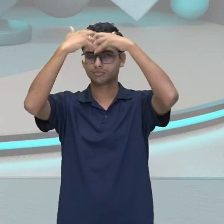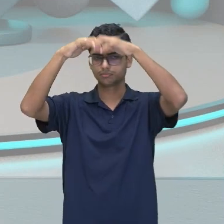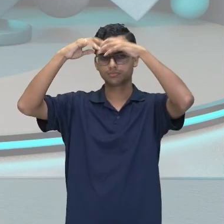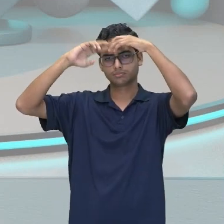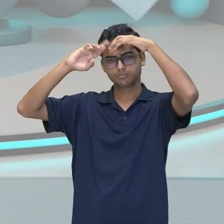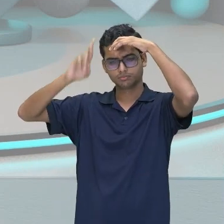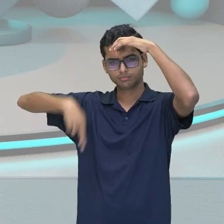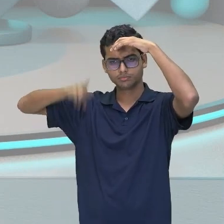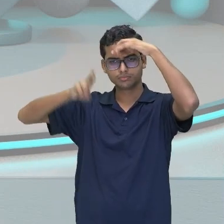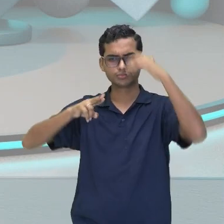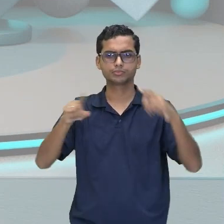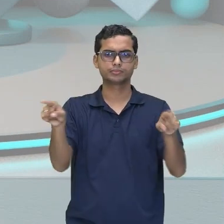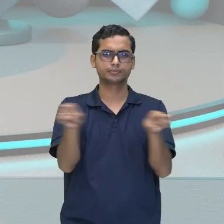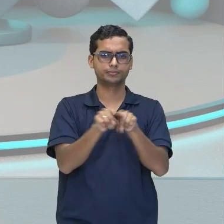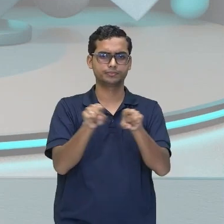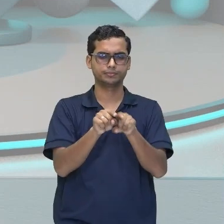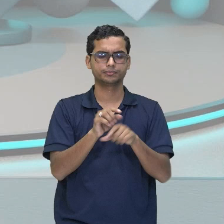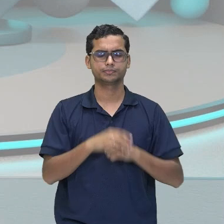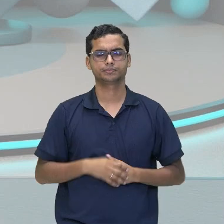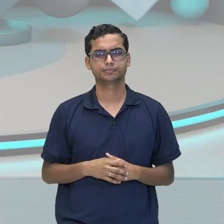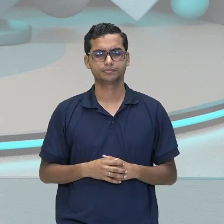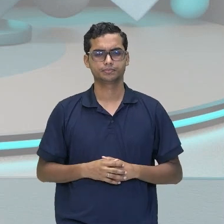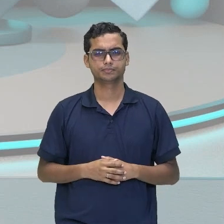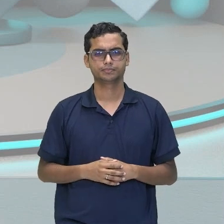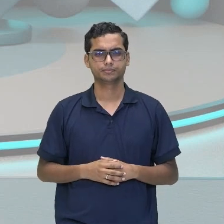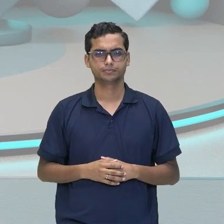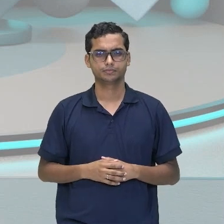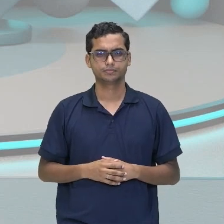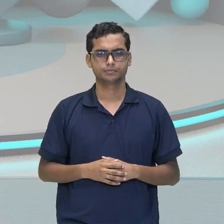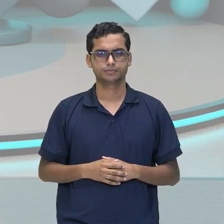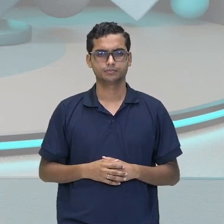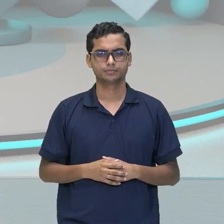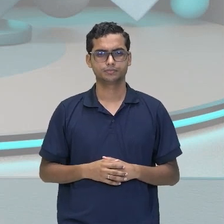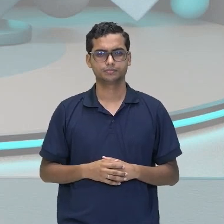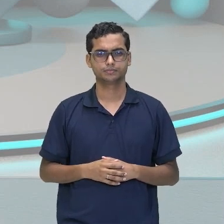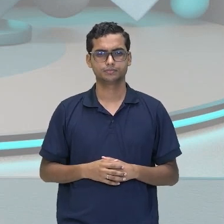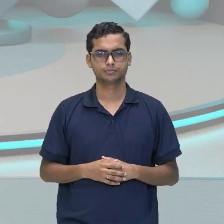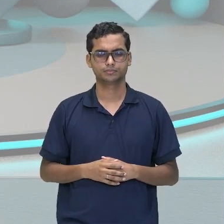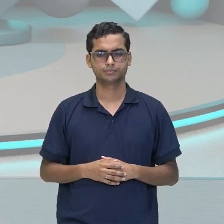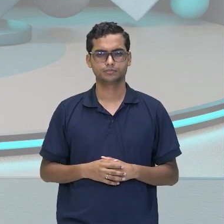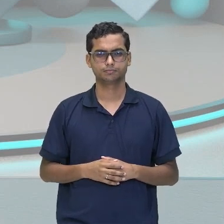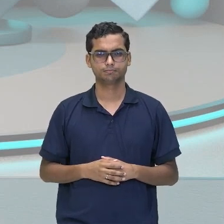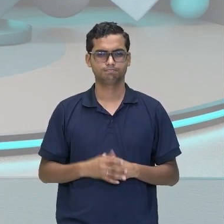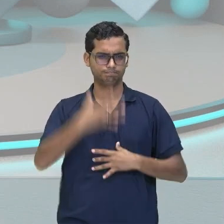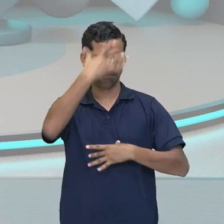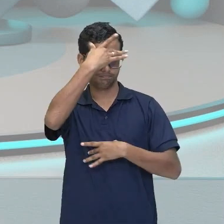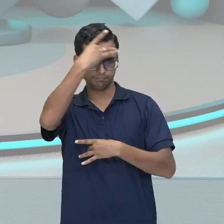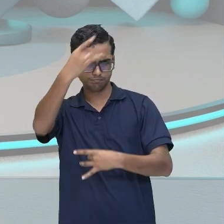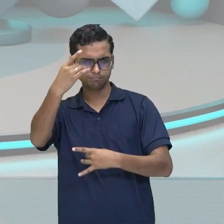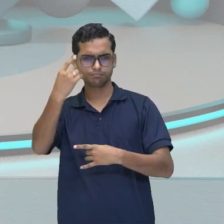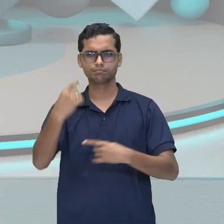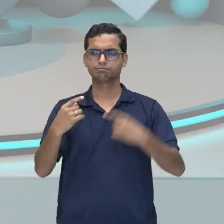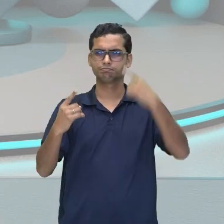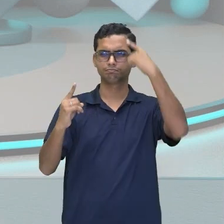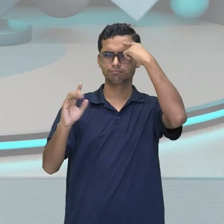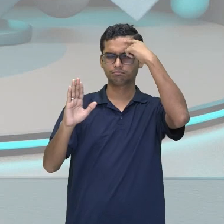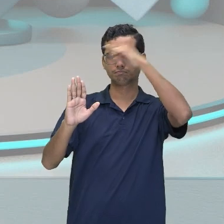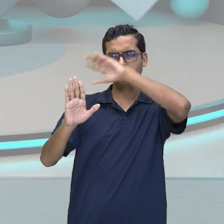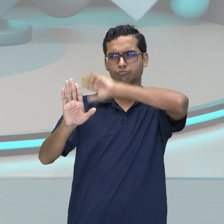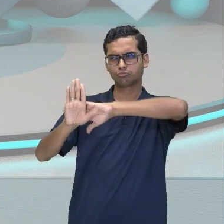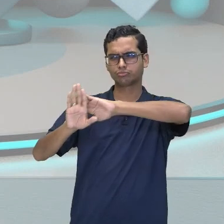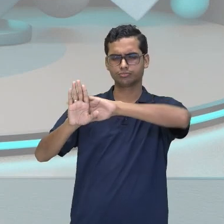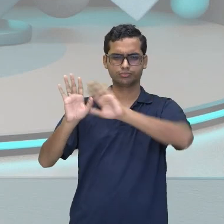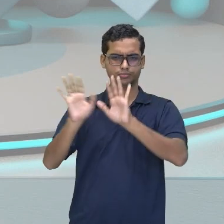objetividade e racionalismo. Foge daquela questão de fé, de subjetividade, de sentimentalismo para